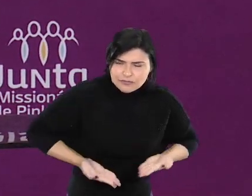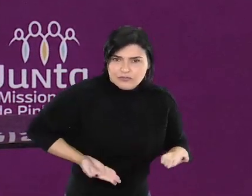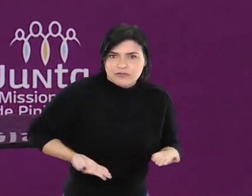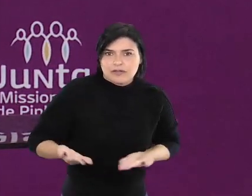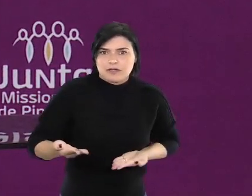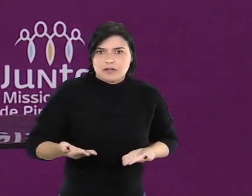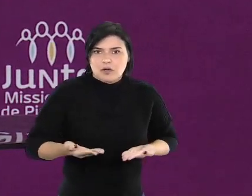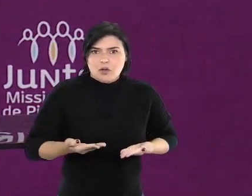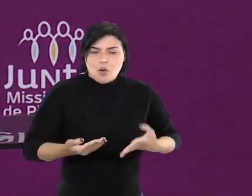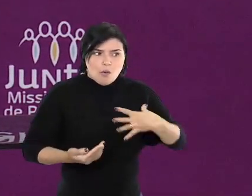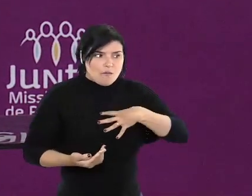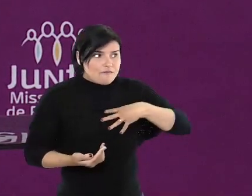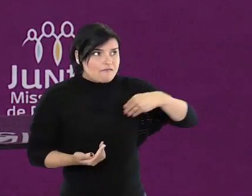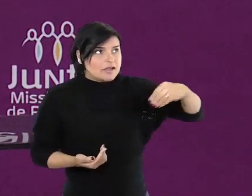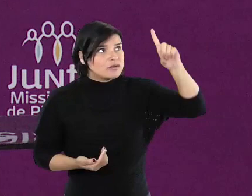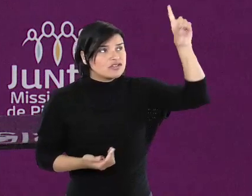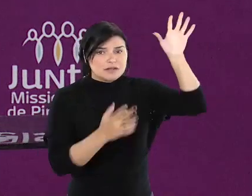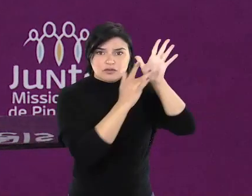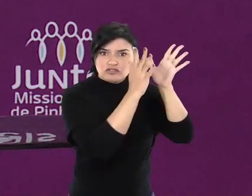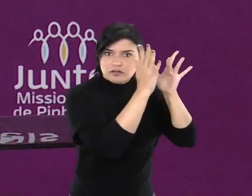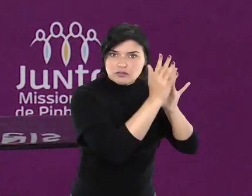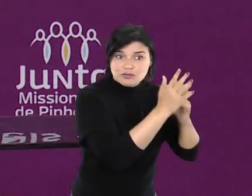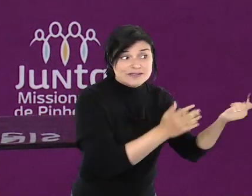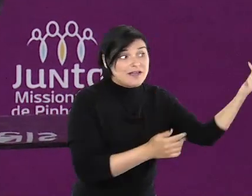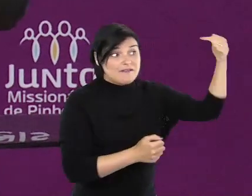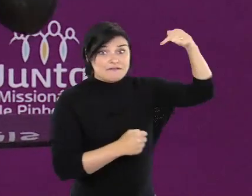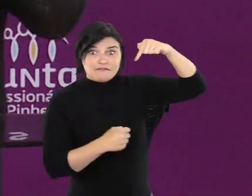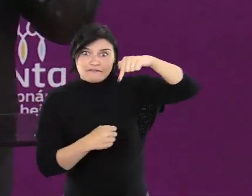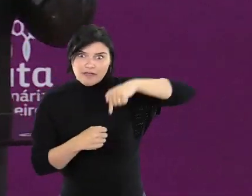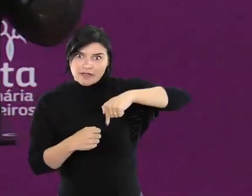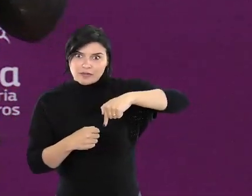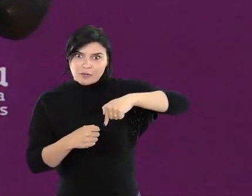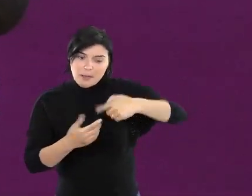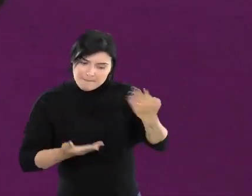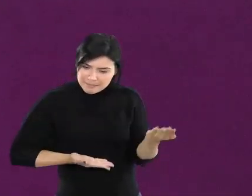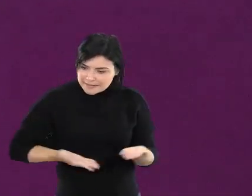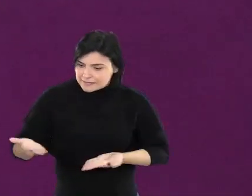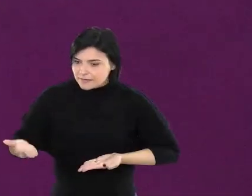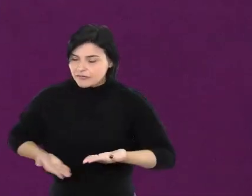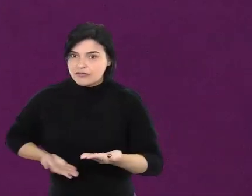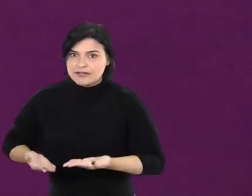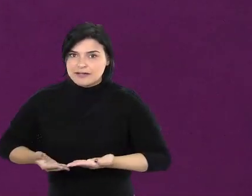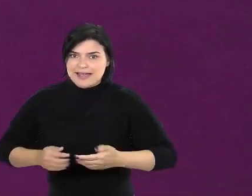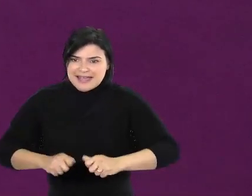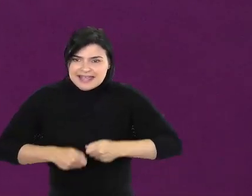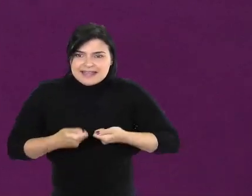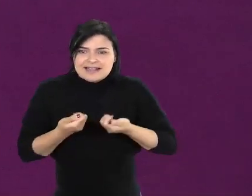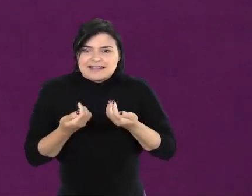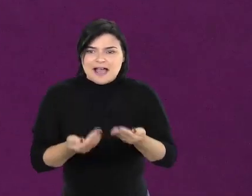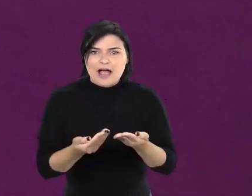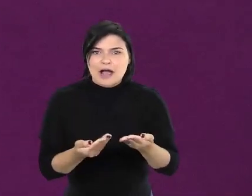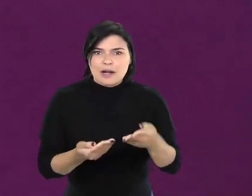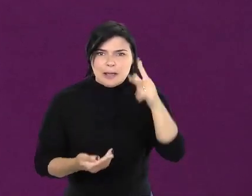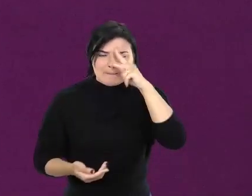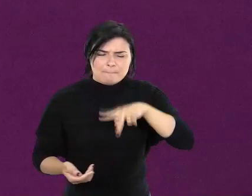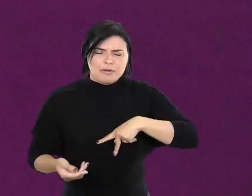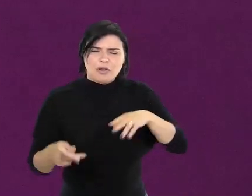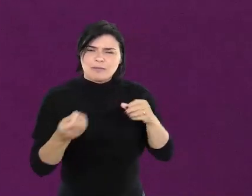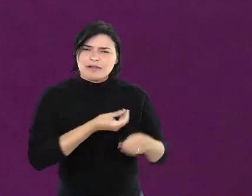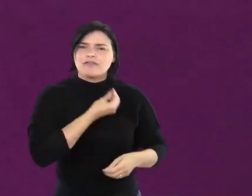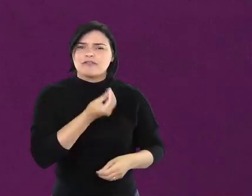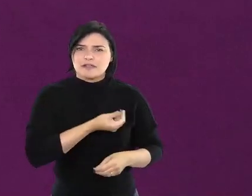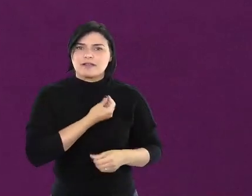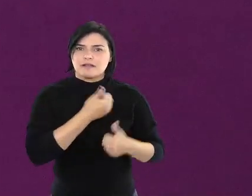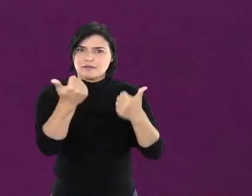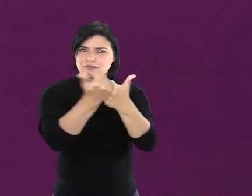mas para servir e dar a sua vida dá na sua vida então ser líder espiritual